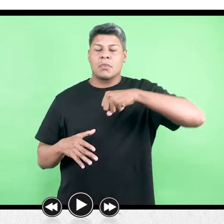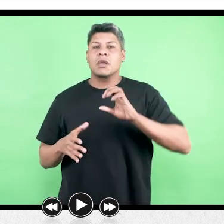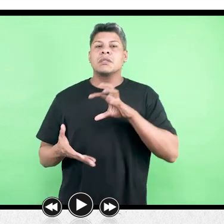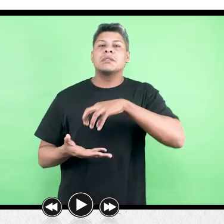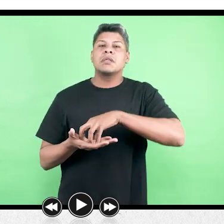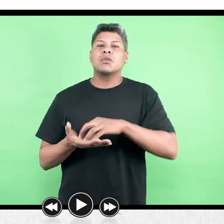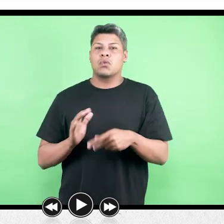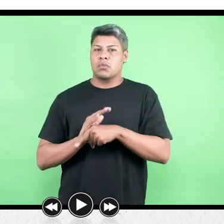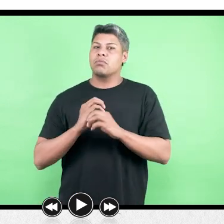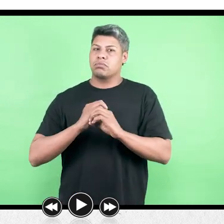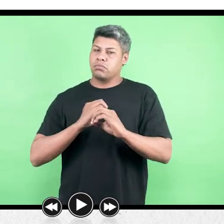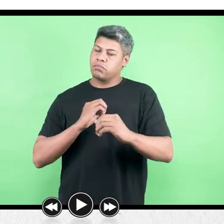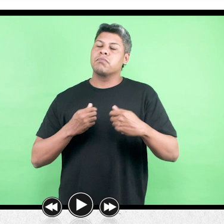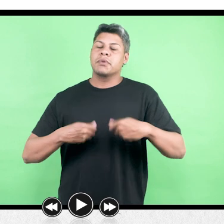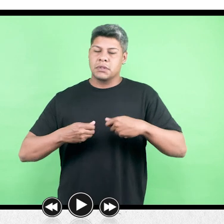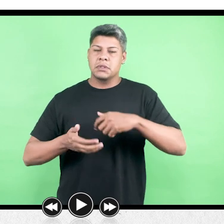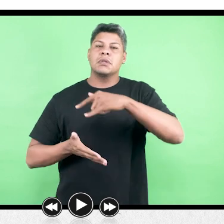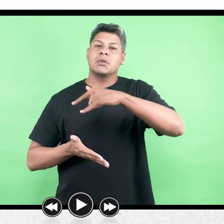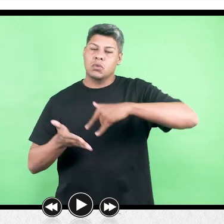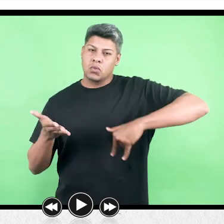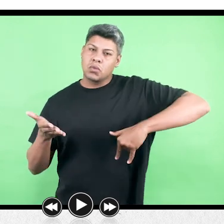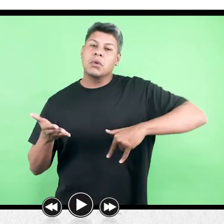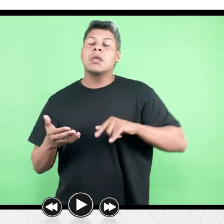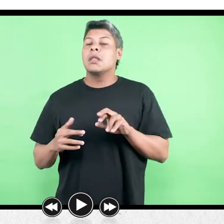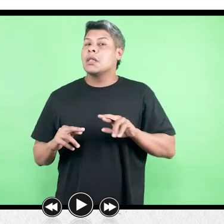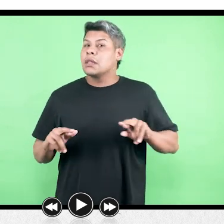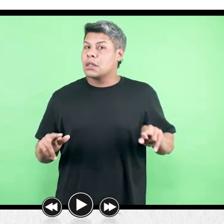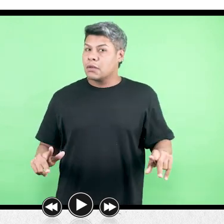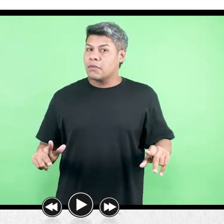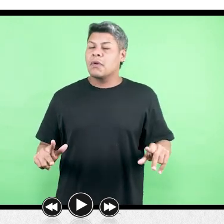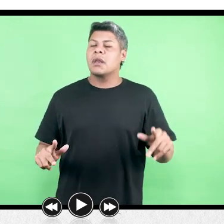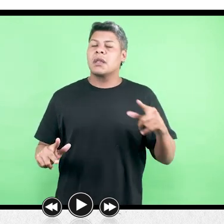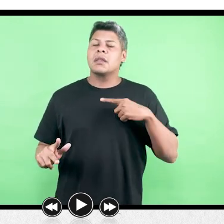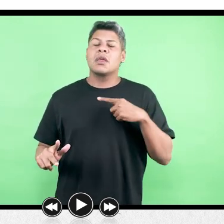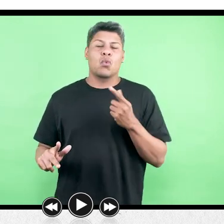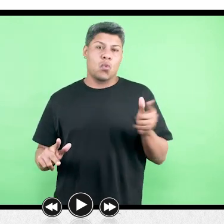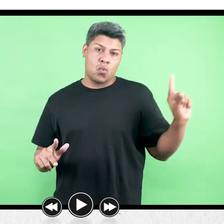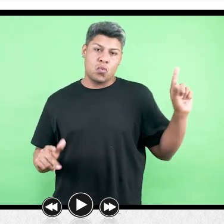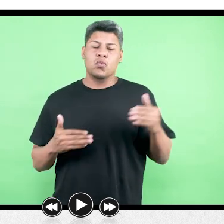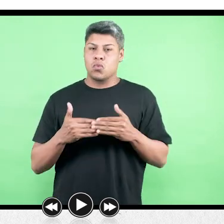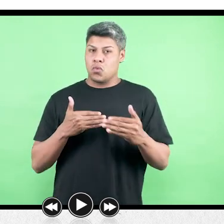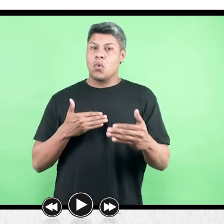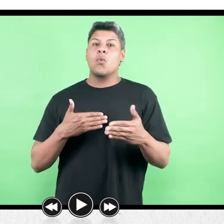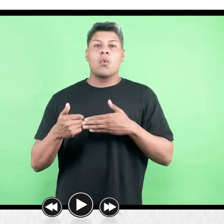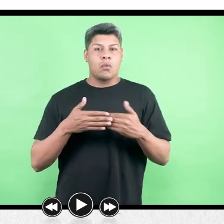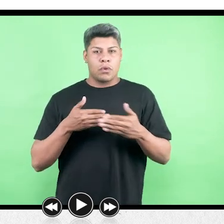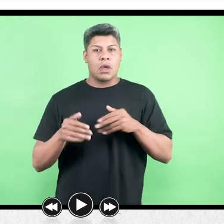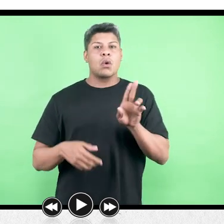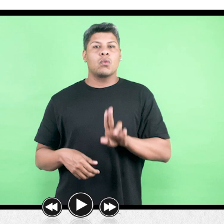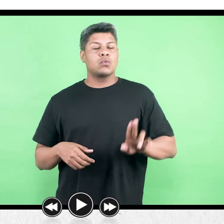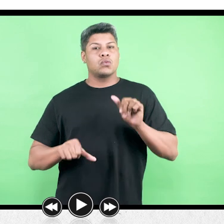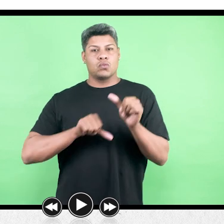de saneamento, precisa de outorga. Exceto, claro, daí lá mais adiante. Qualquer uso que altera